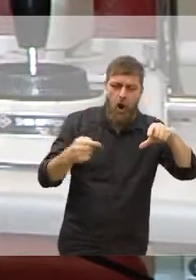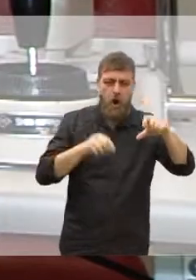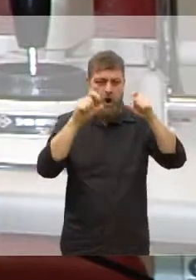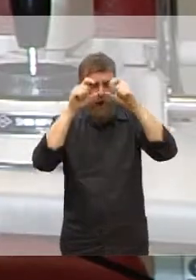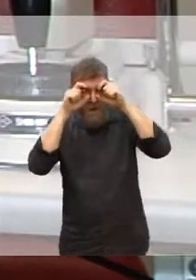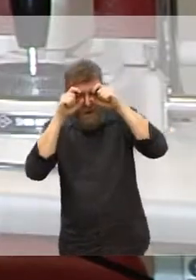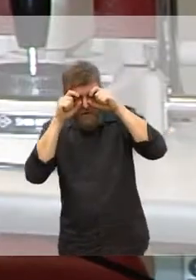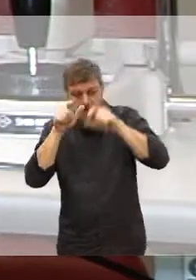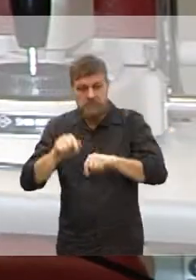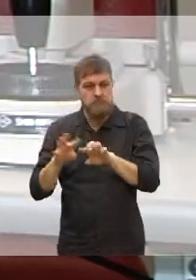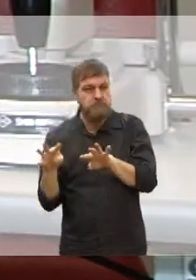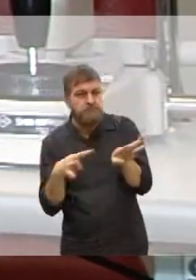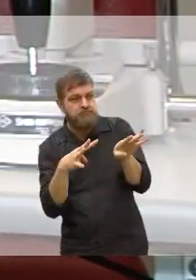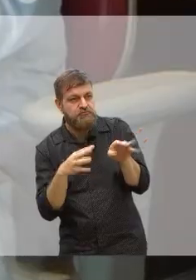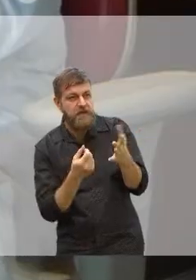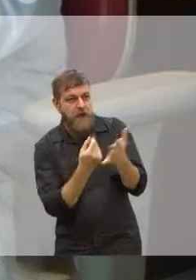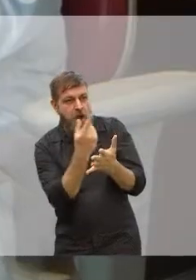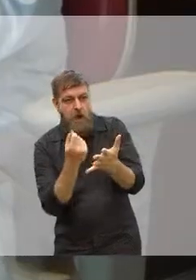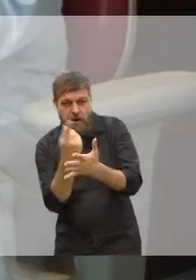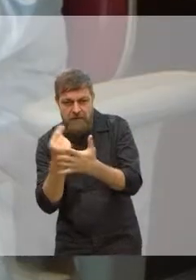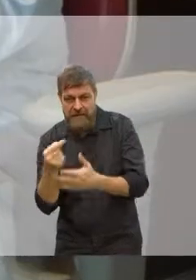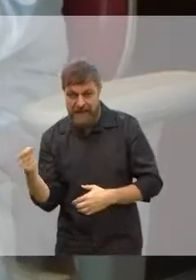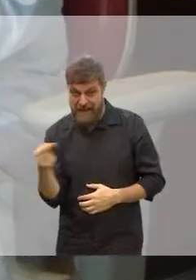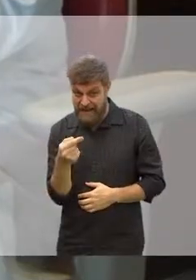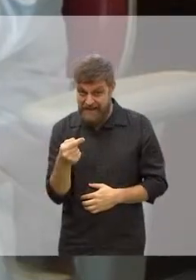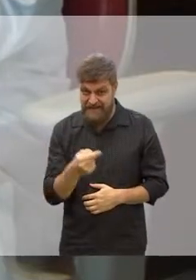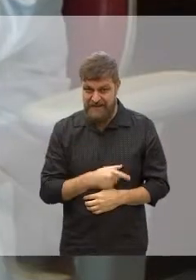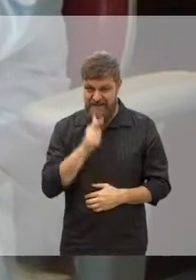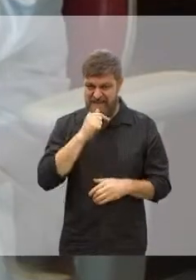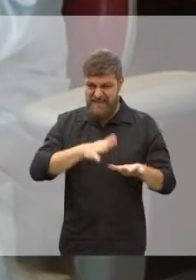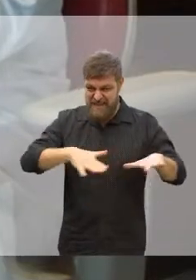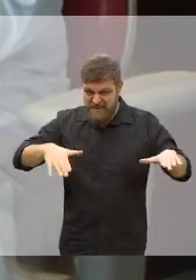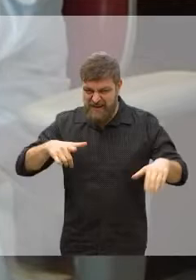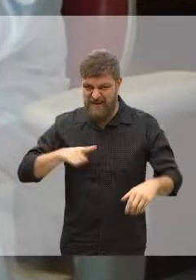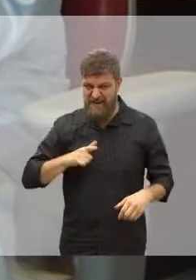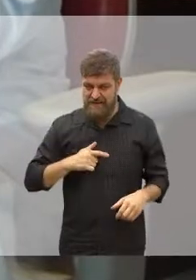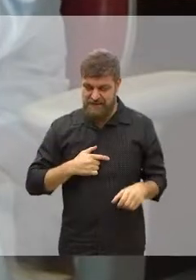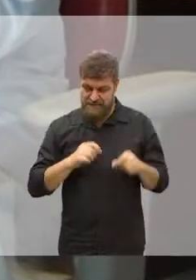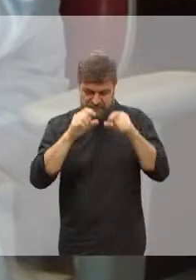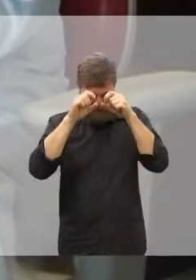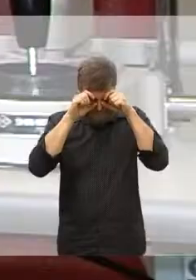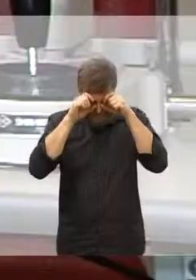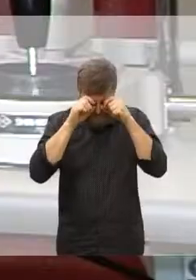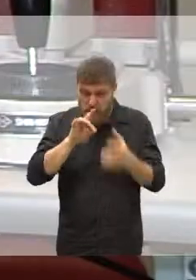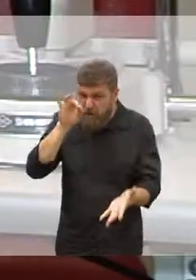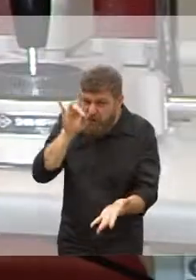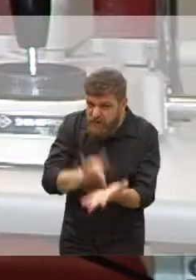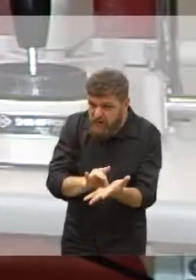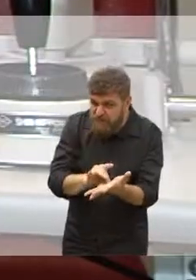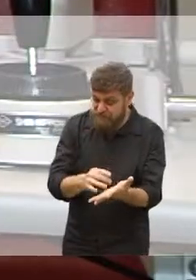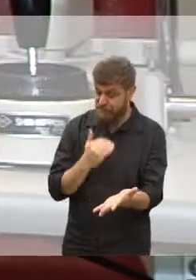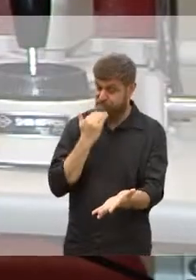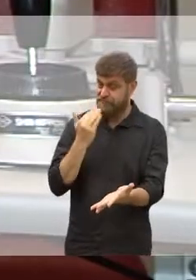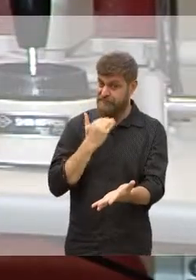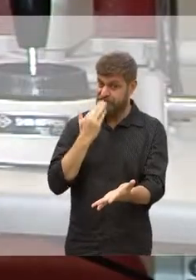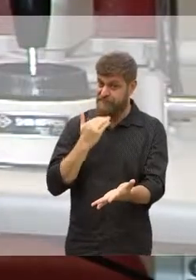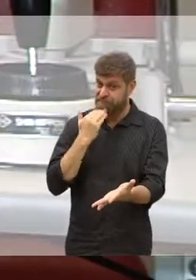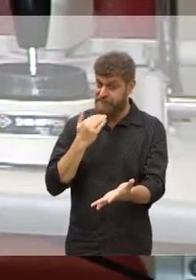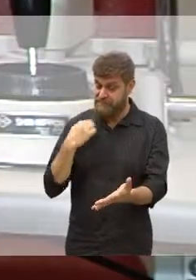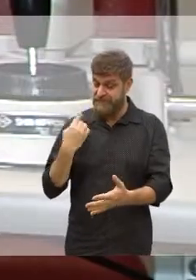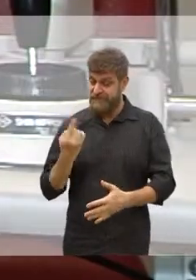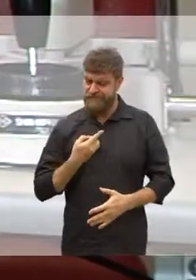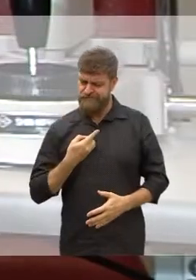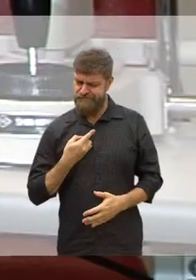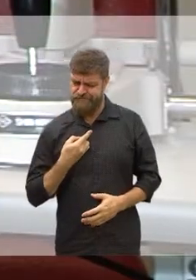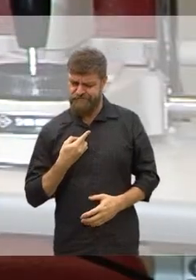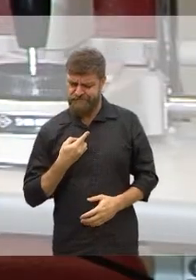de óculos. Aqueles óculos podem até estar com selinho de UVA ou UVB, mas a gente, claro, não